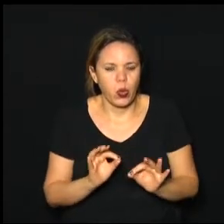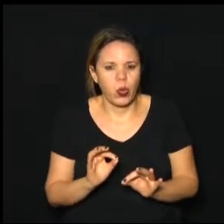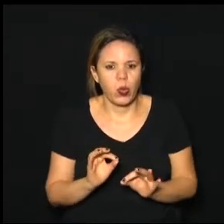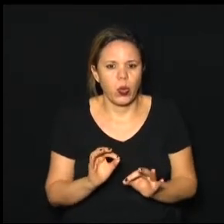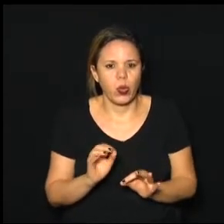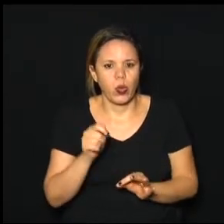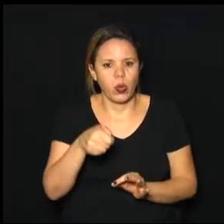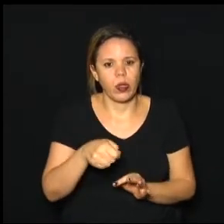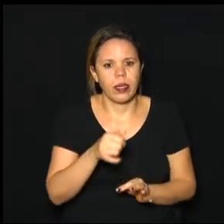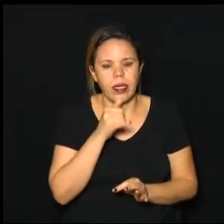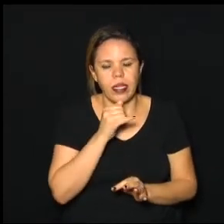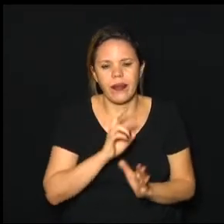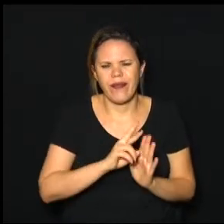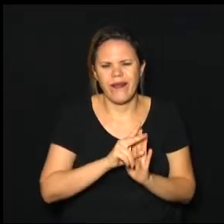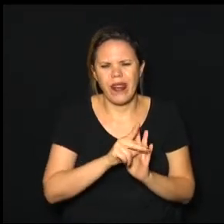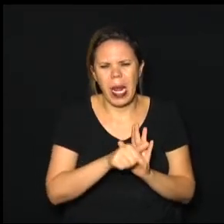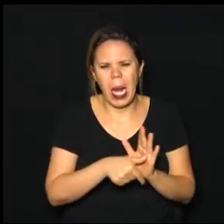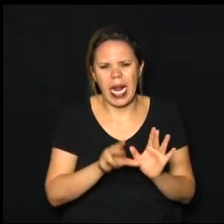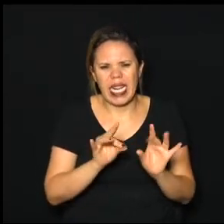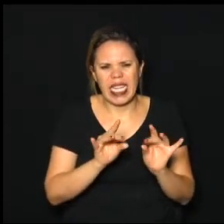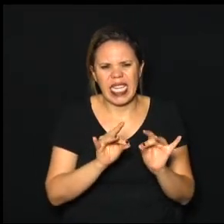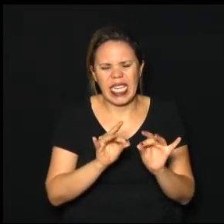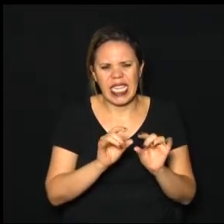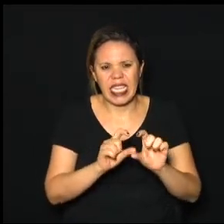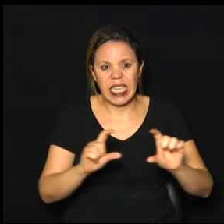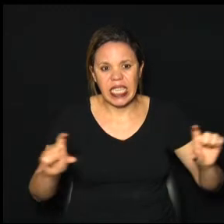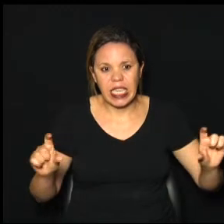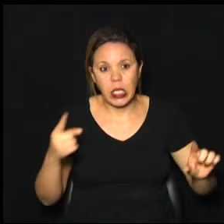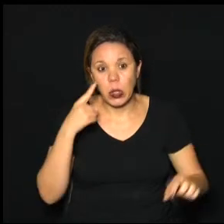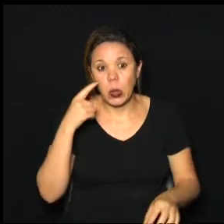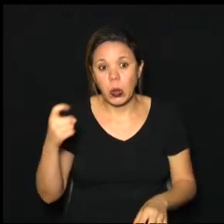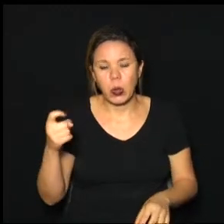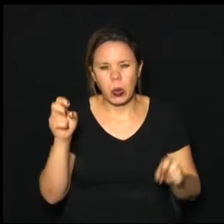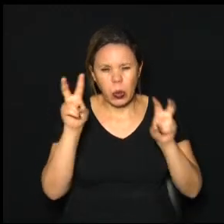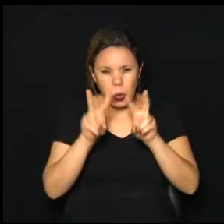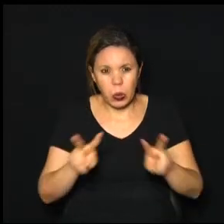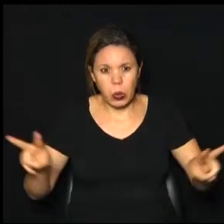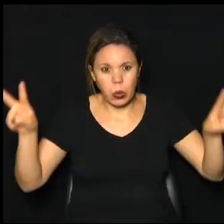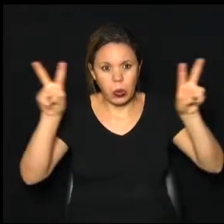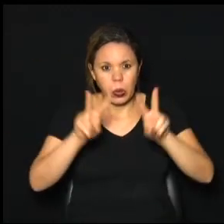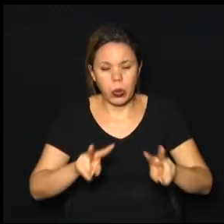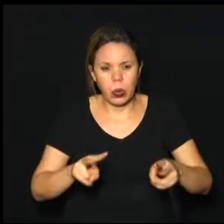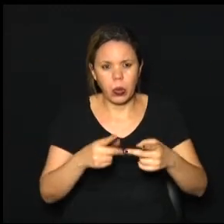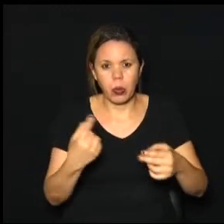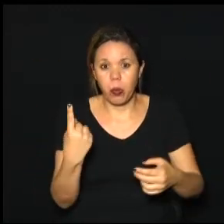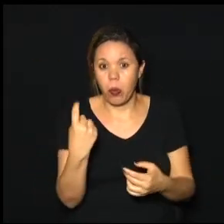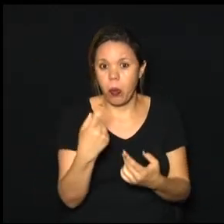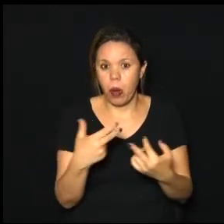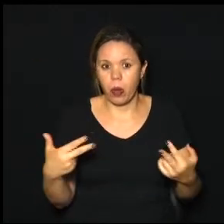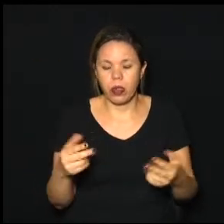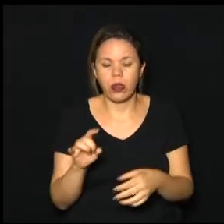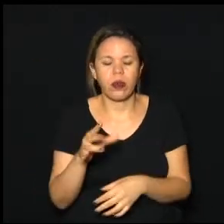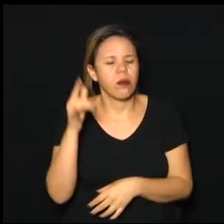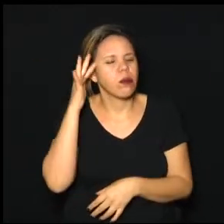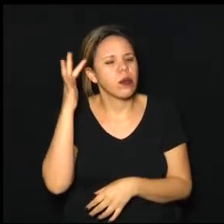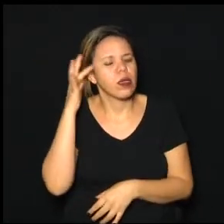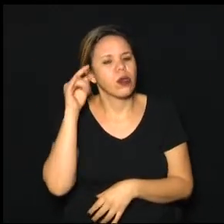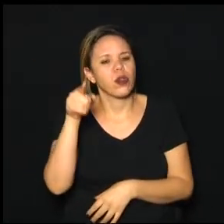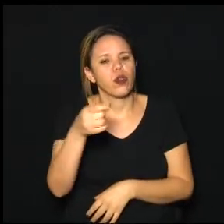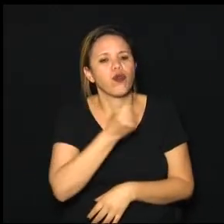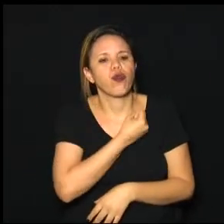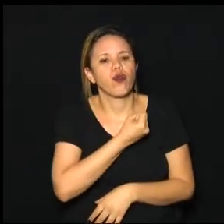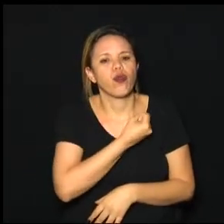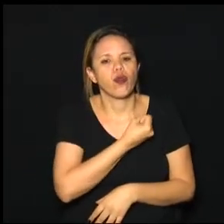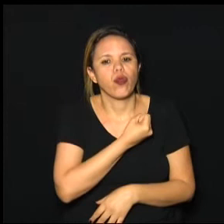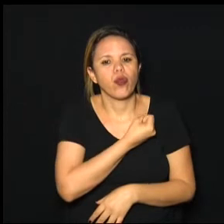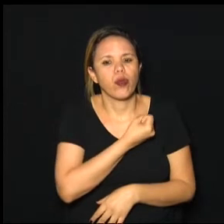faz vários adesivos com a intenção visual de ver uma coisa só. Então vamos imaginar que o seu número